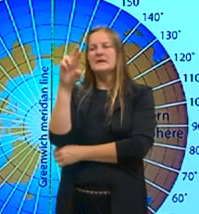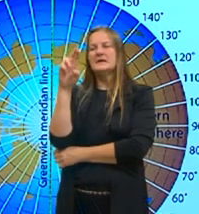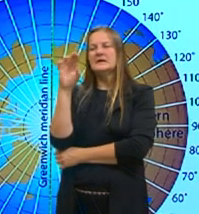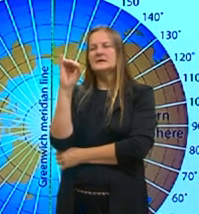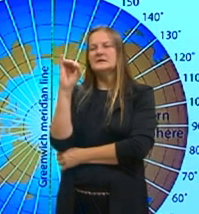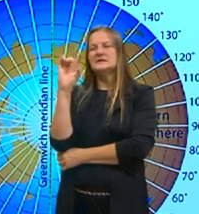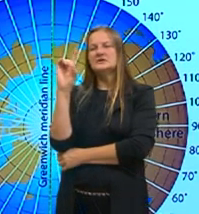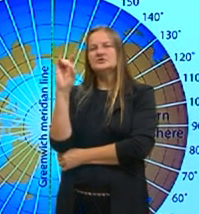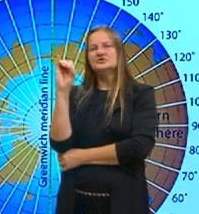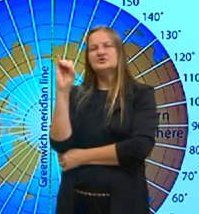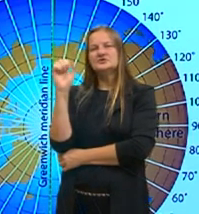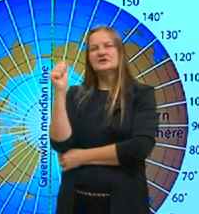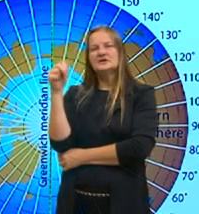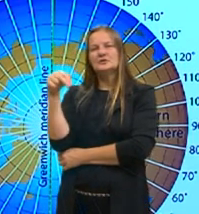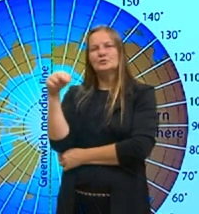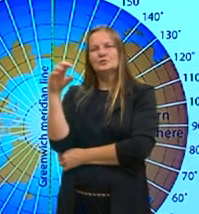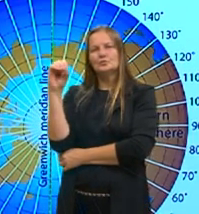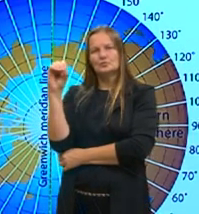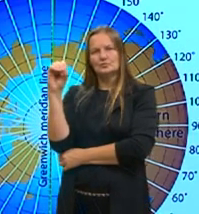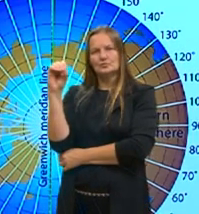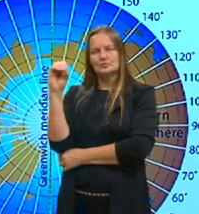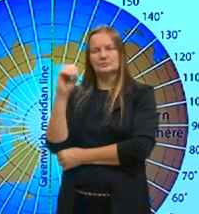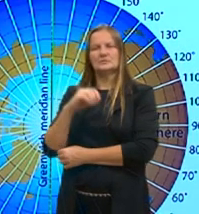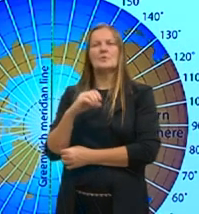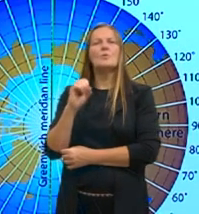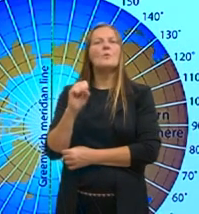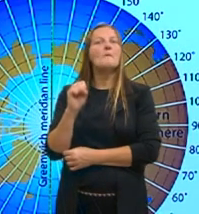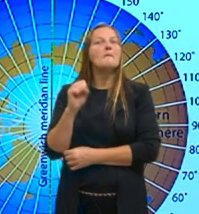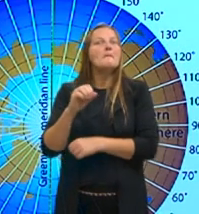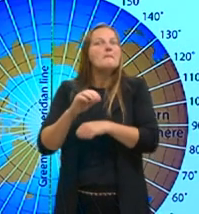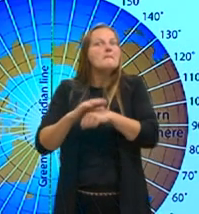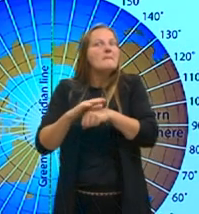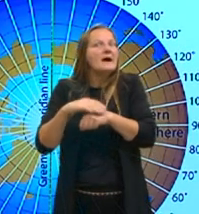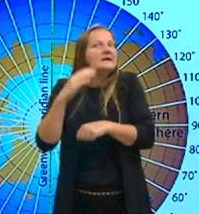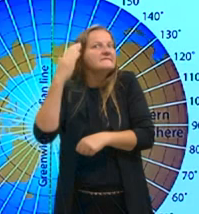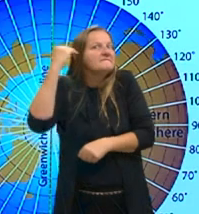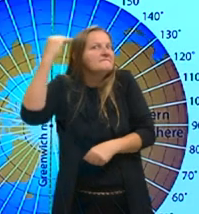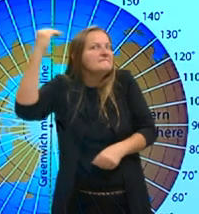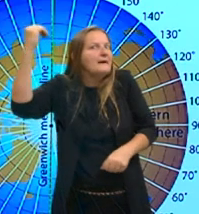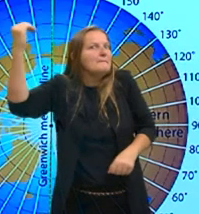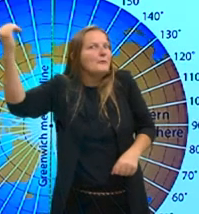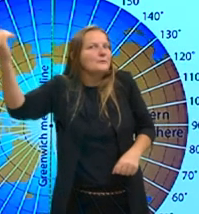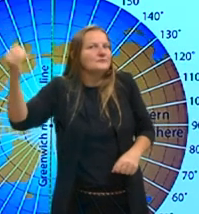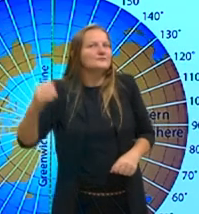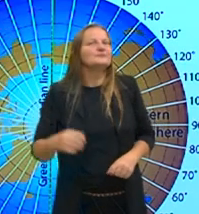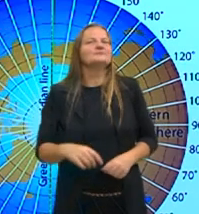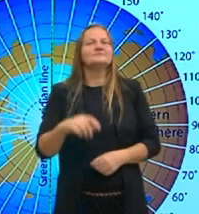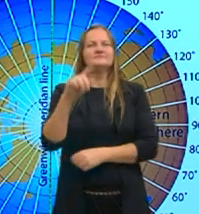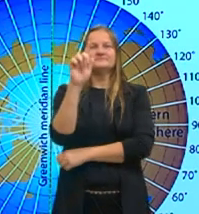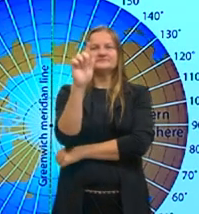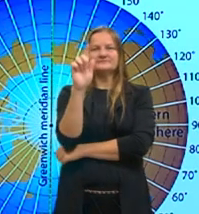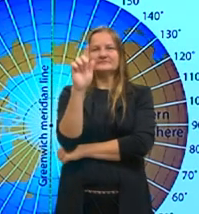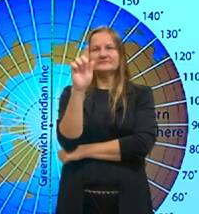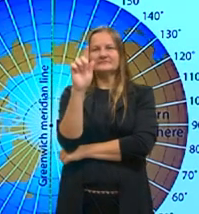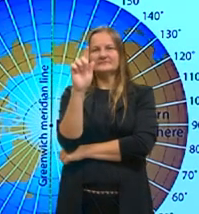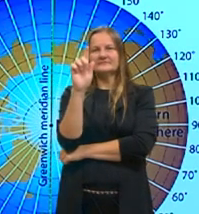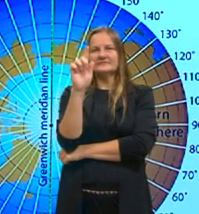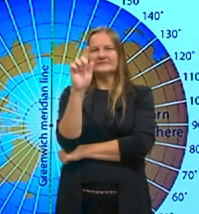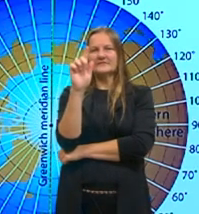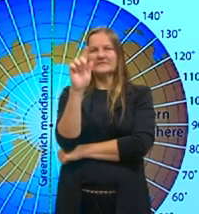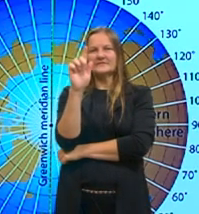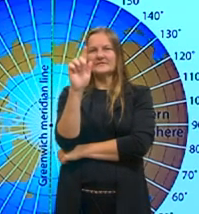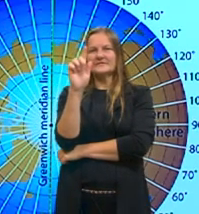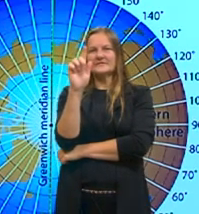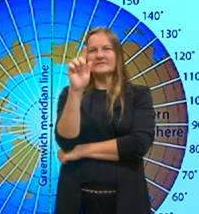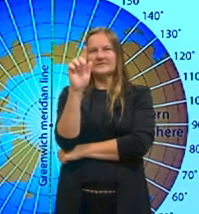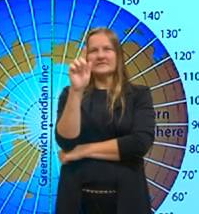tá principal Meridiano que nós temos é o meridiano de Greenwich e a gurizada meridiano de Greenwich meridiano